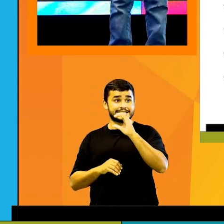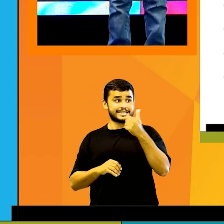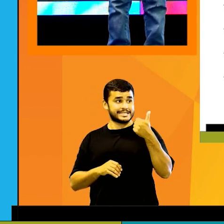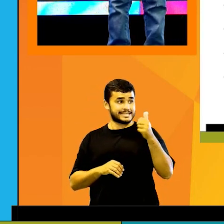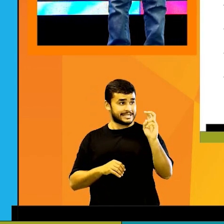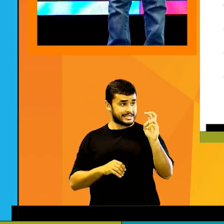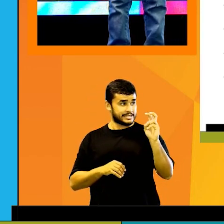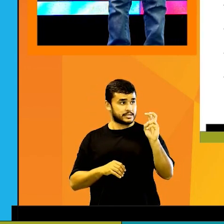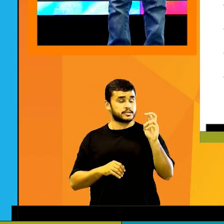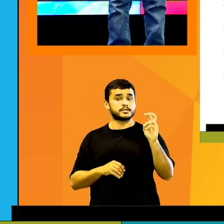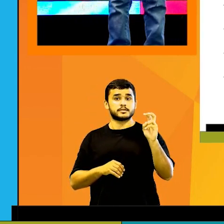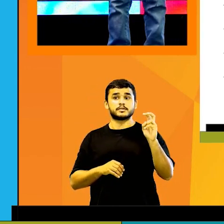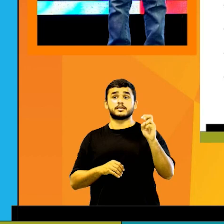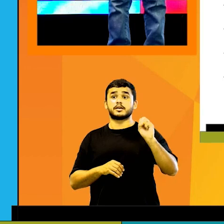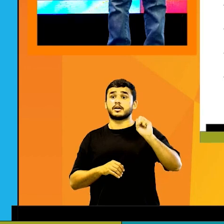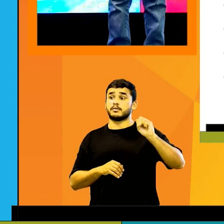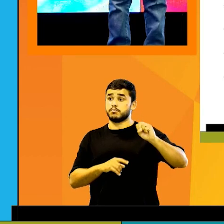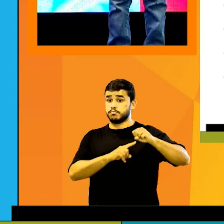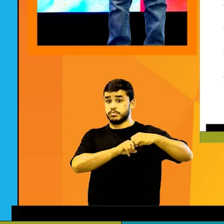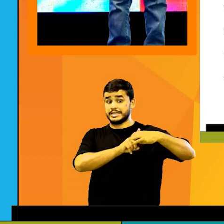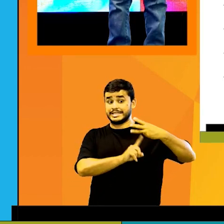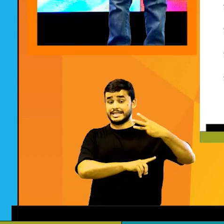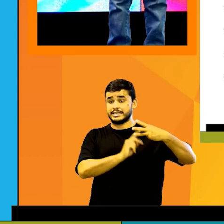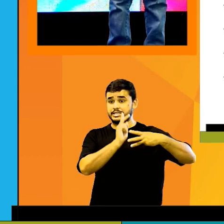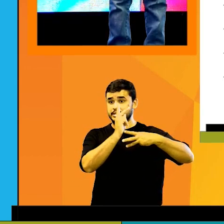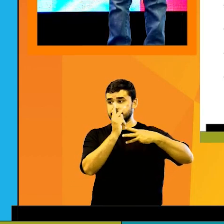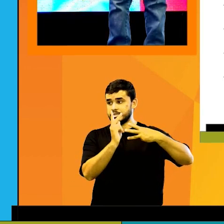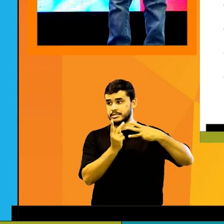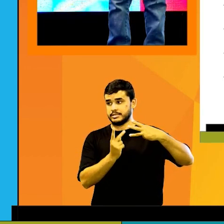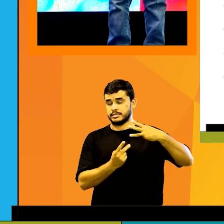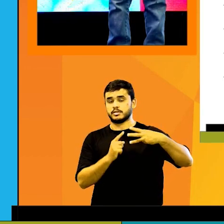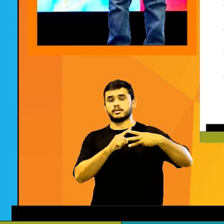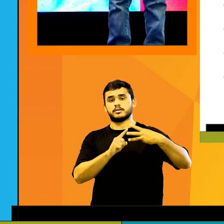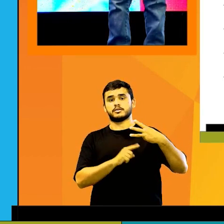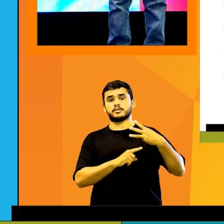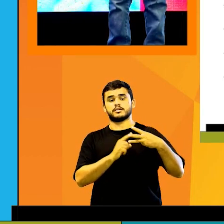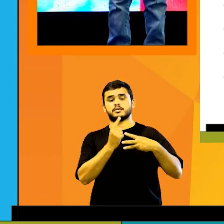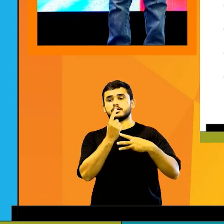15, constituída de 3 habilidades.